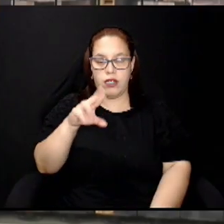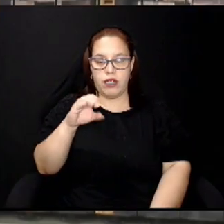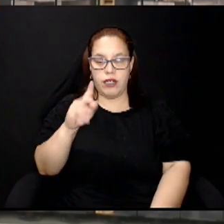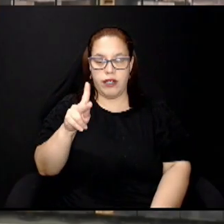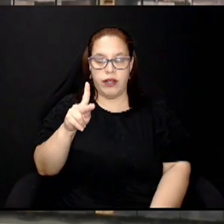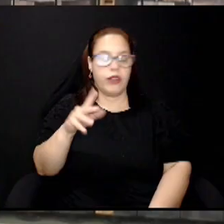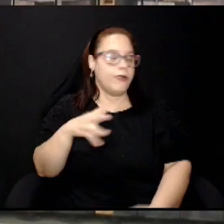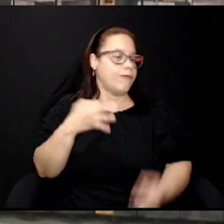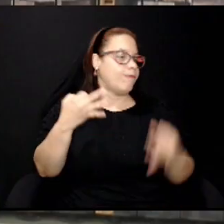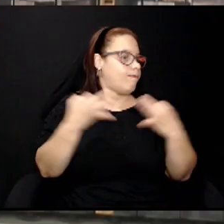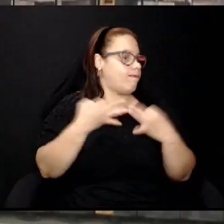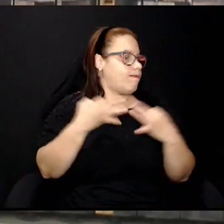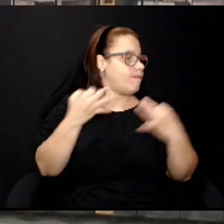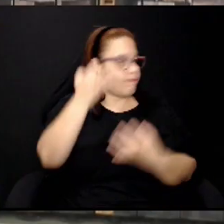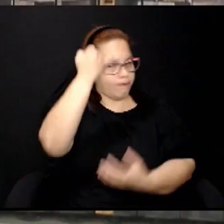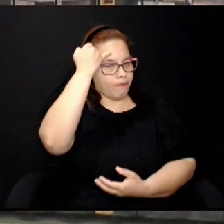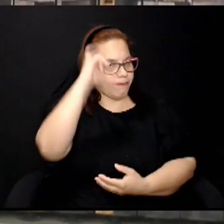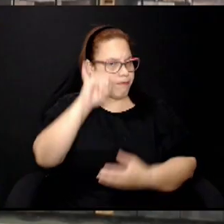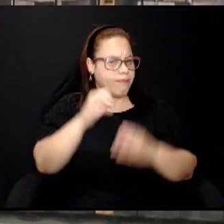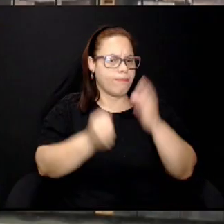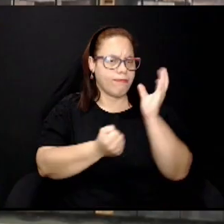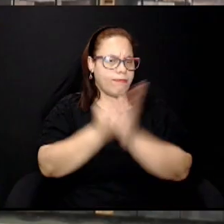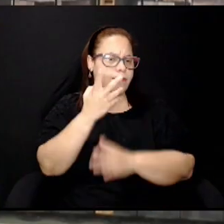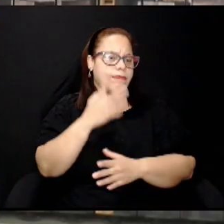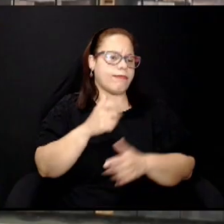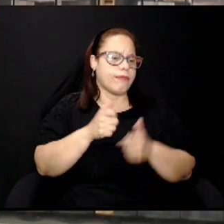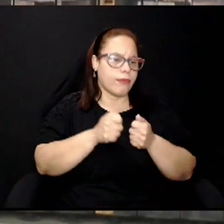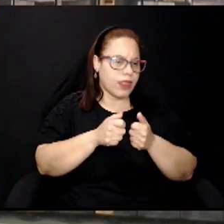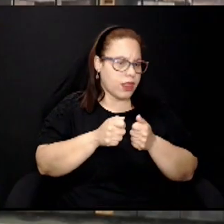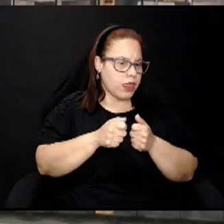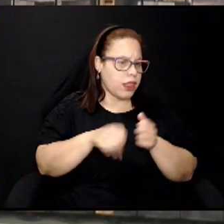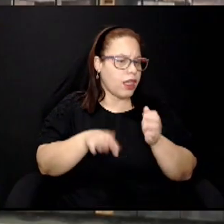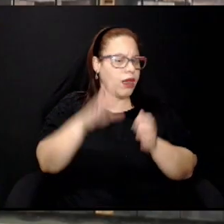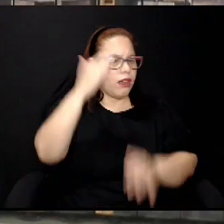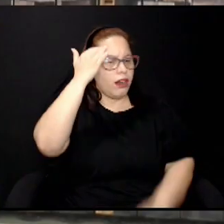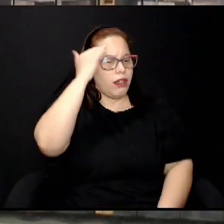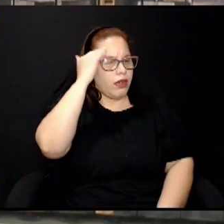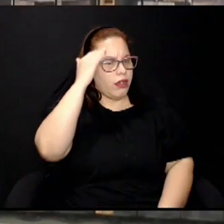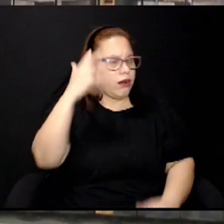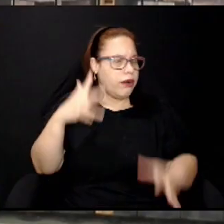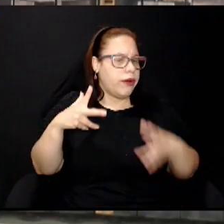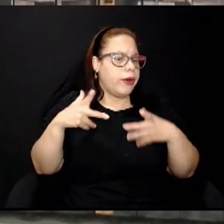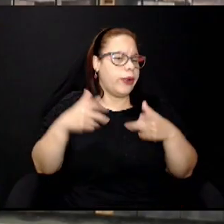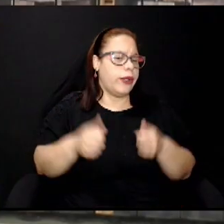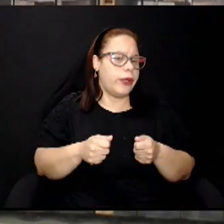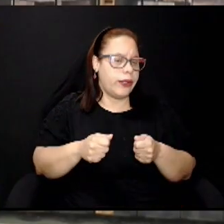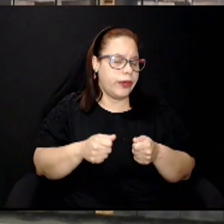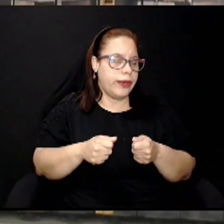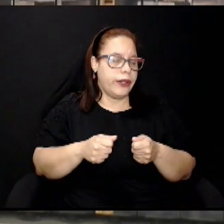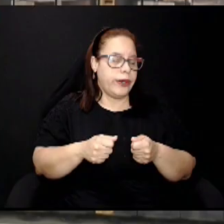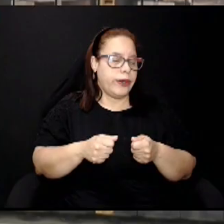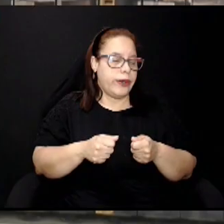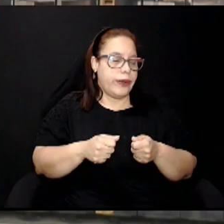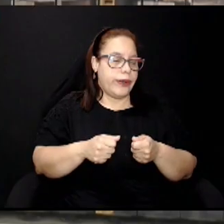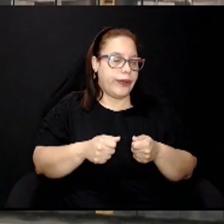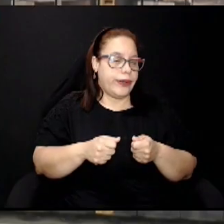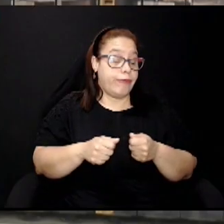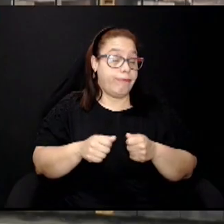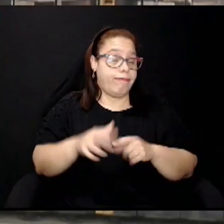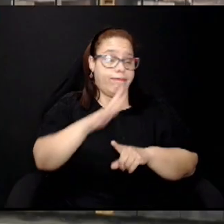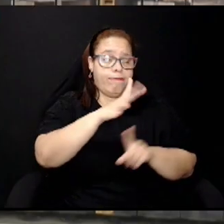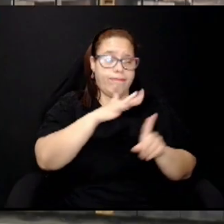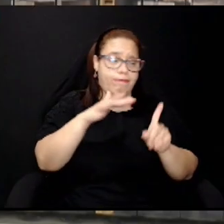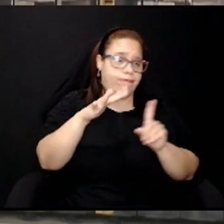sensacional, né, de criar um jogo para que as pessoas possam entender toda essa dinâmica né, que o meio ambiente não é uma coisa simples,